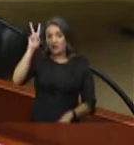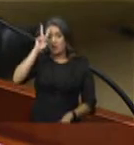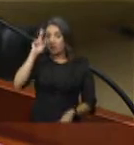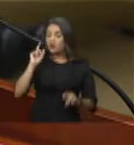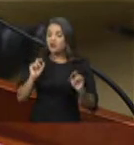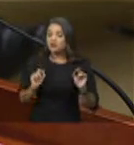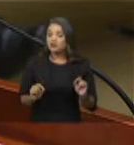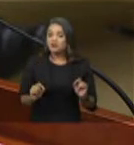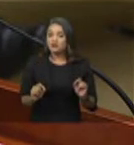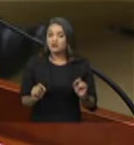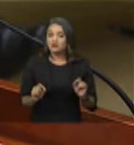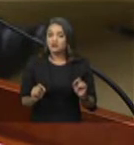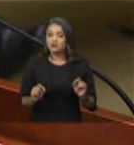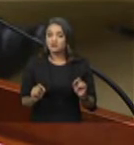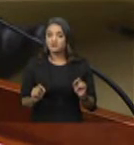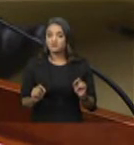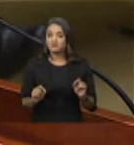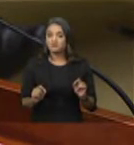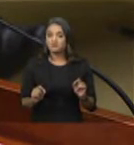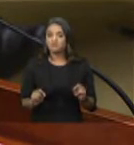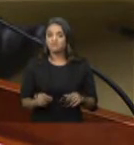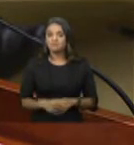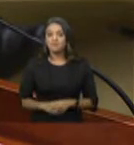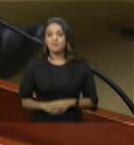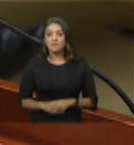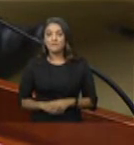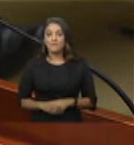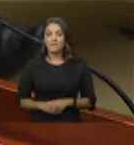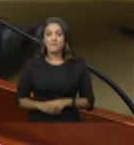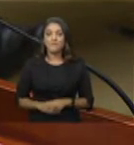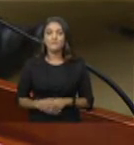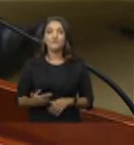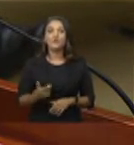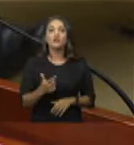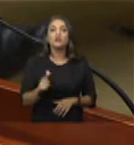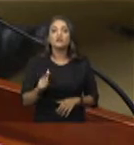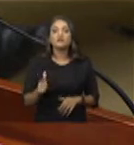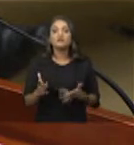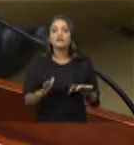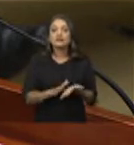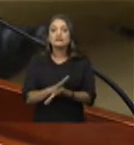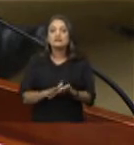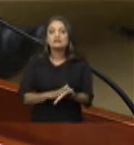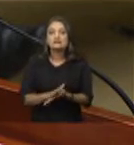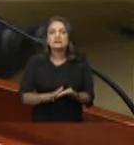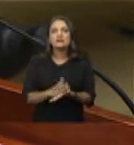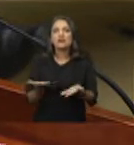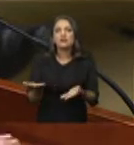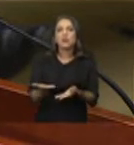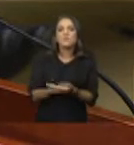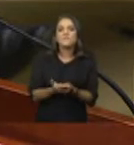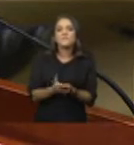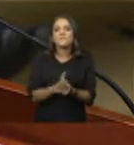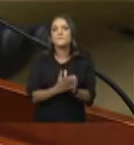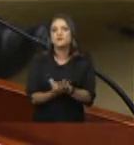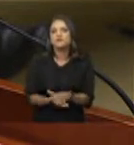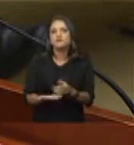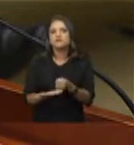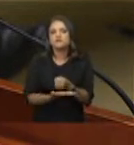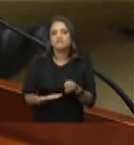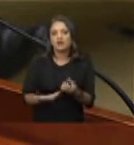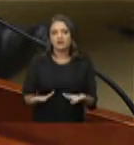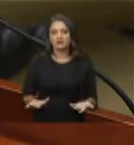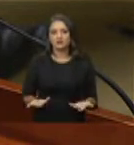absolutamente peculiar ele não gera nenhum precedente em que sentido ele não gera